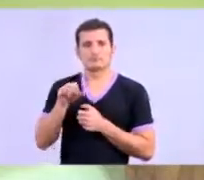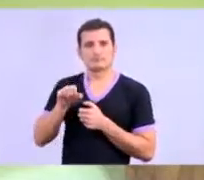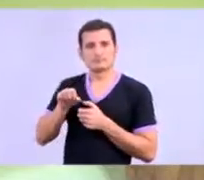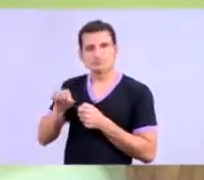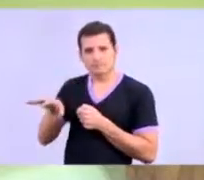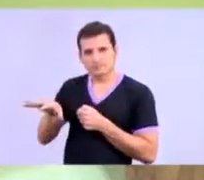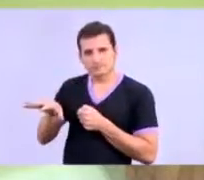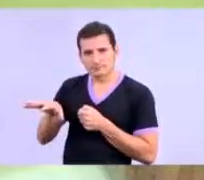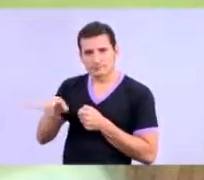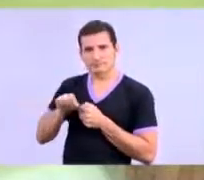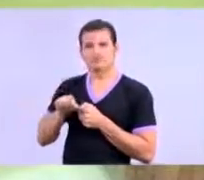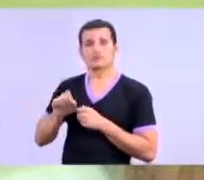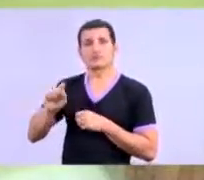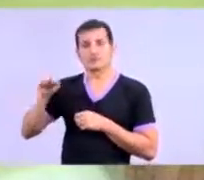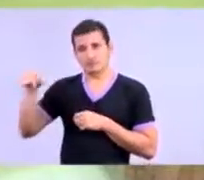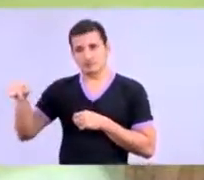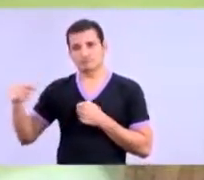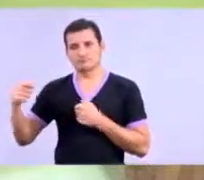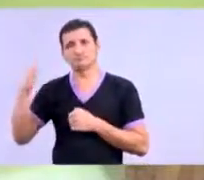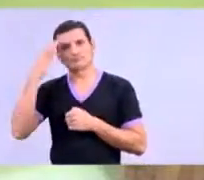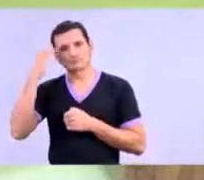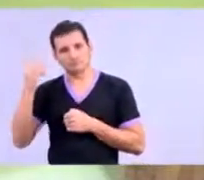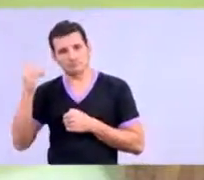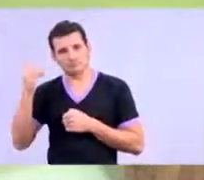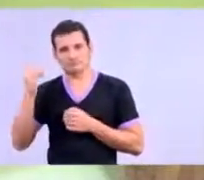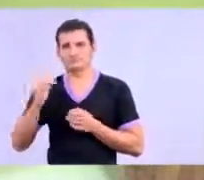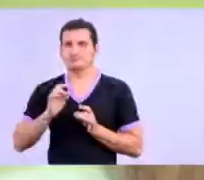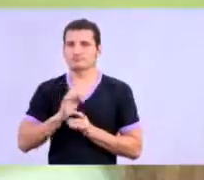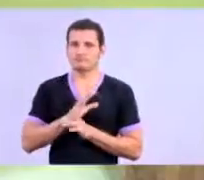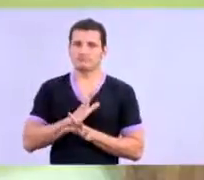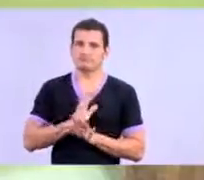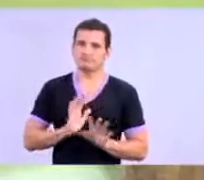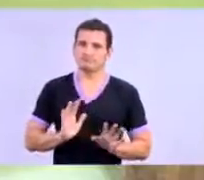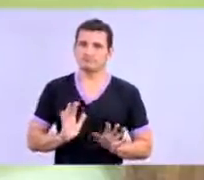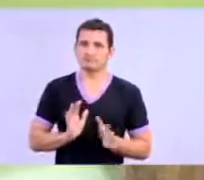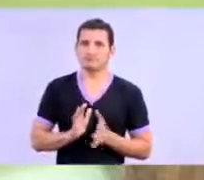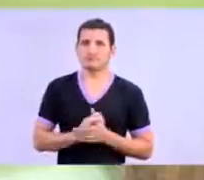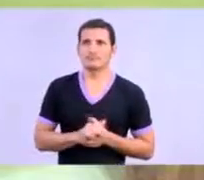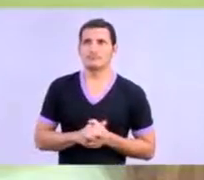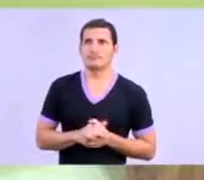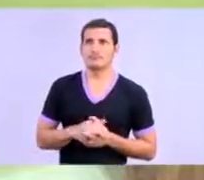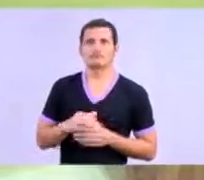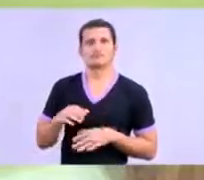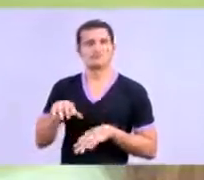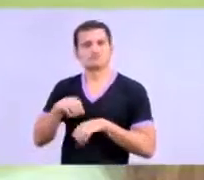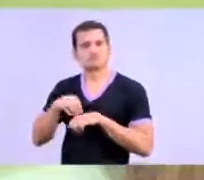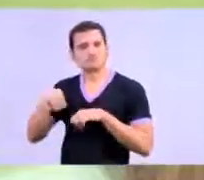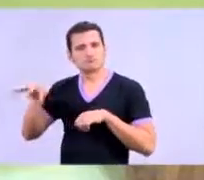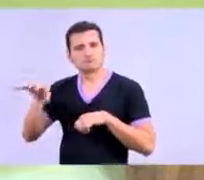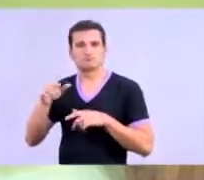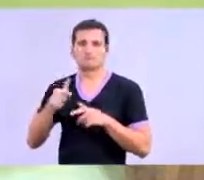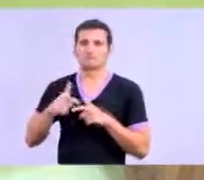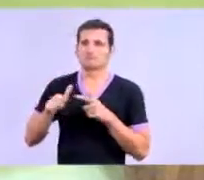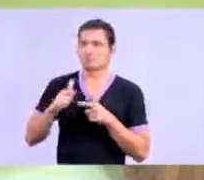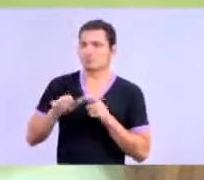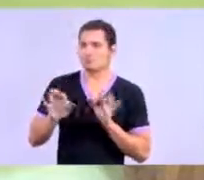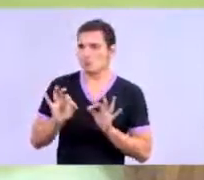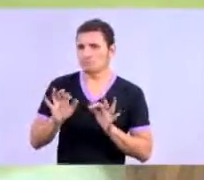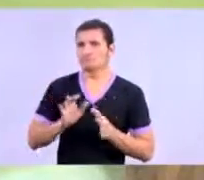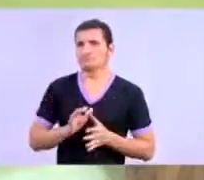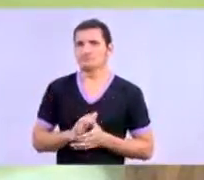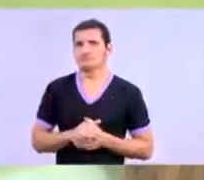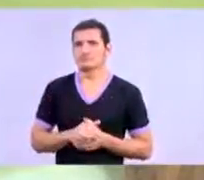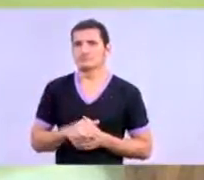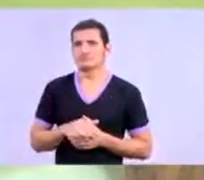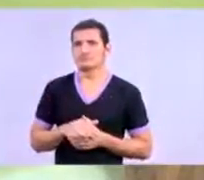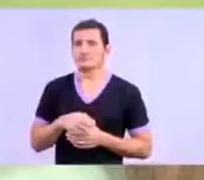certo? E o cara precisa saber disso do outro lado. Pronto, acabou o problema, então eu vou transmitir sem problema aí. Né? Uma vez que houve